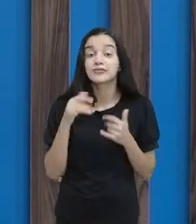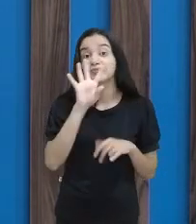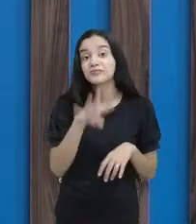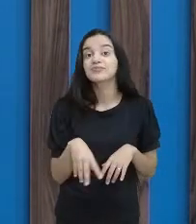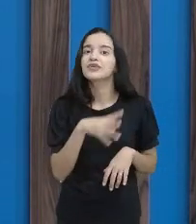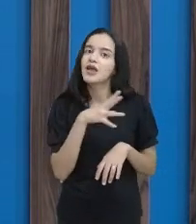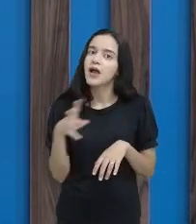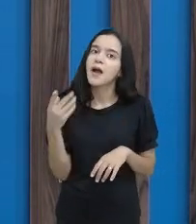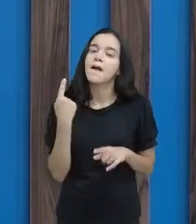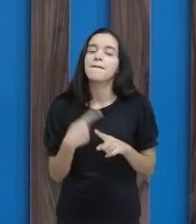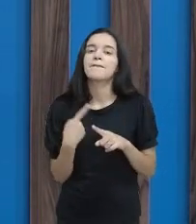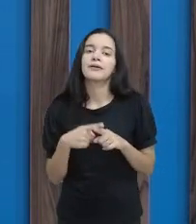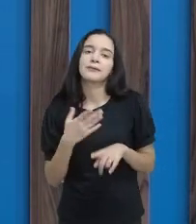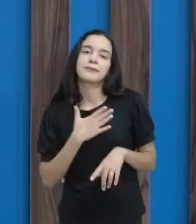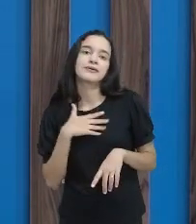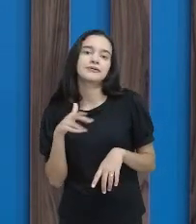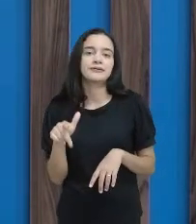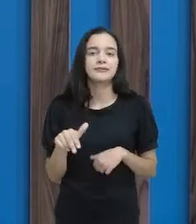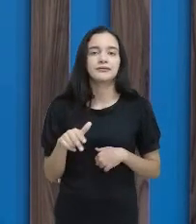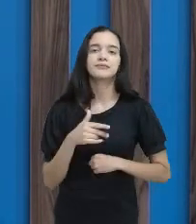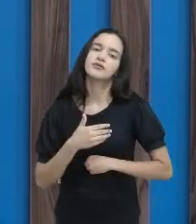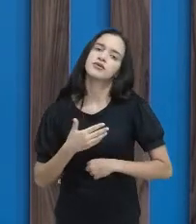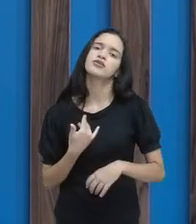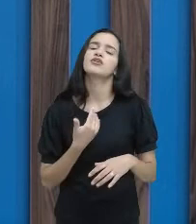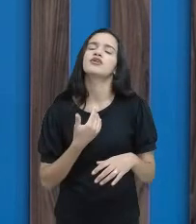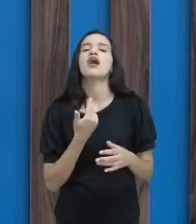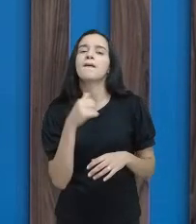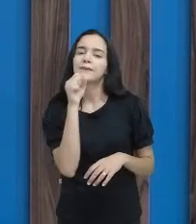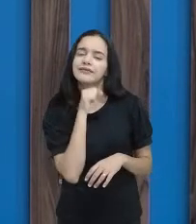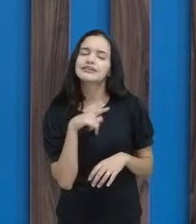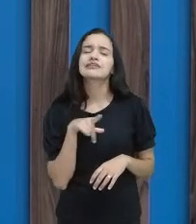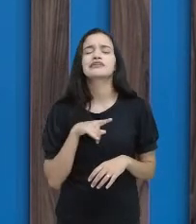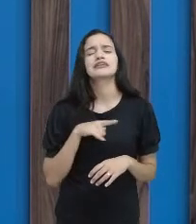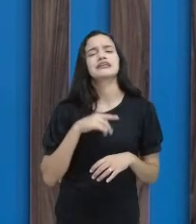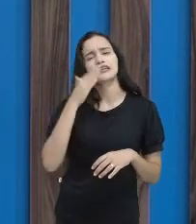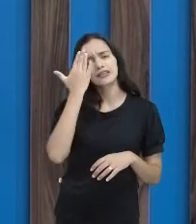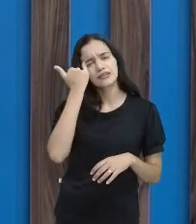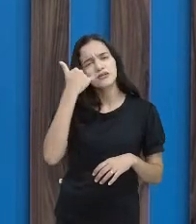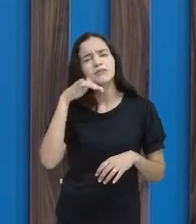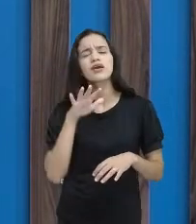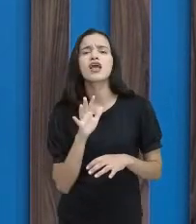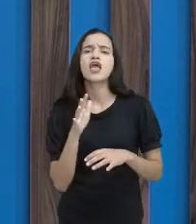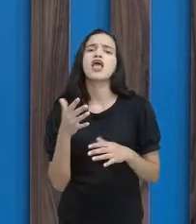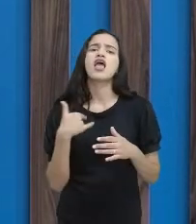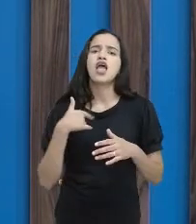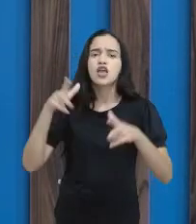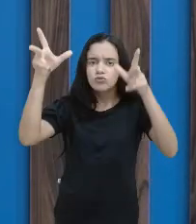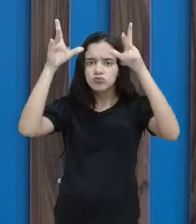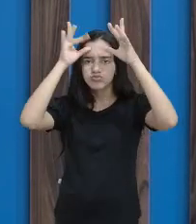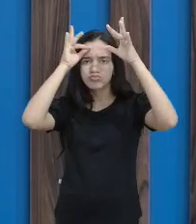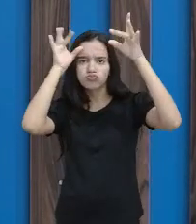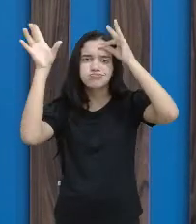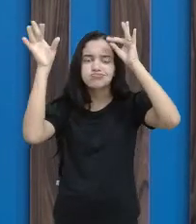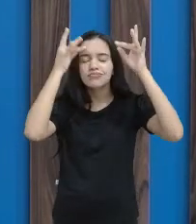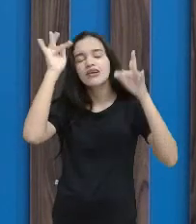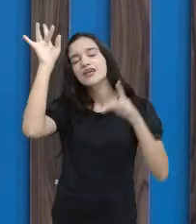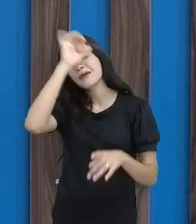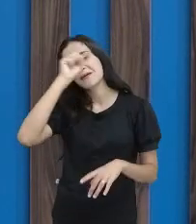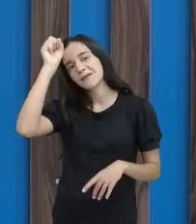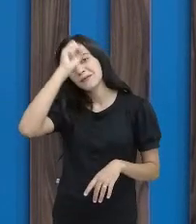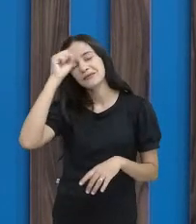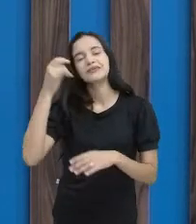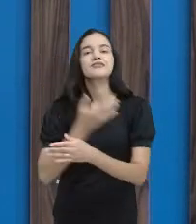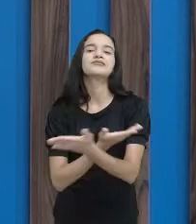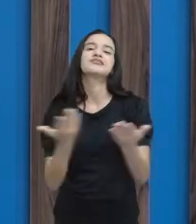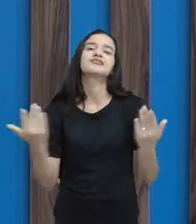Porque meus irmãos mais velhos diziam que tem que saber a tabela. E aí eu digo, não, eu vou querer aprender, e eu acredito que muitos de